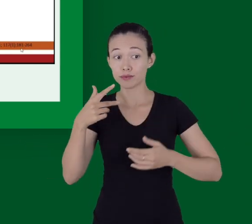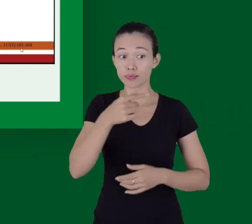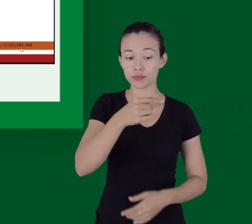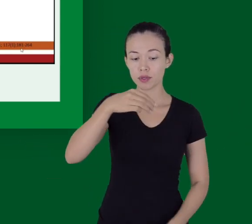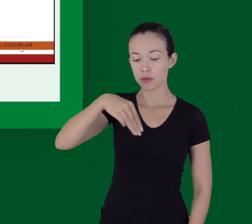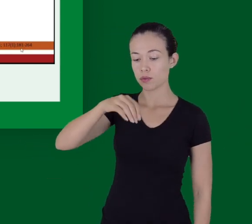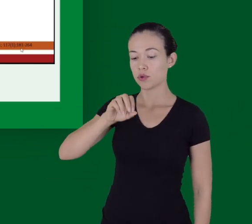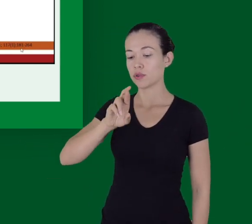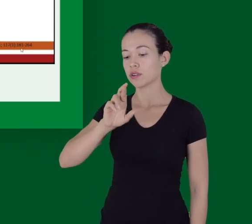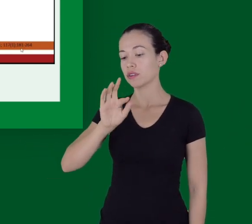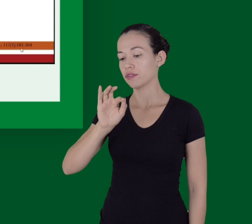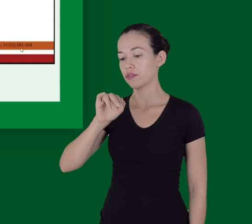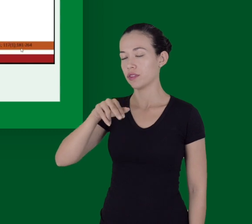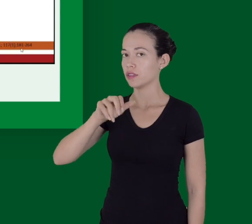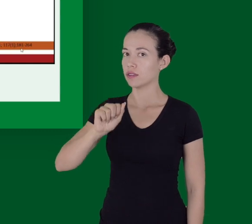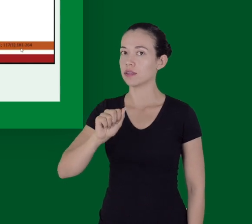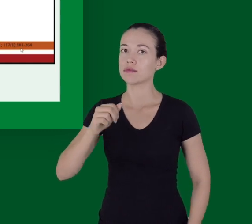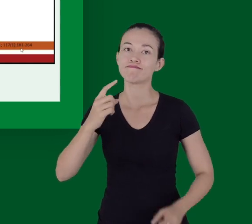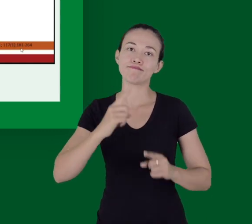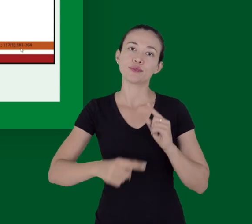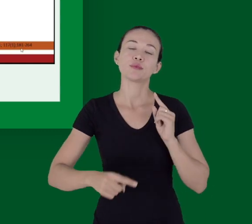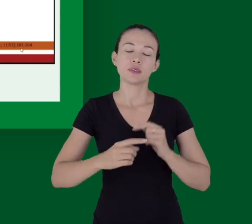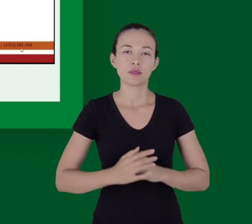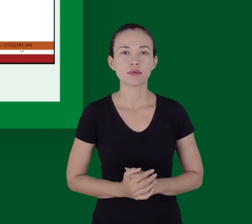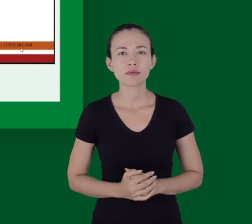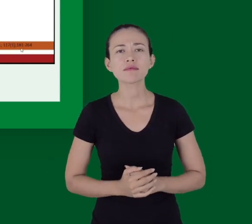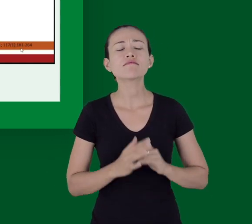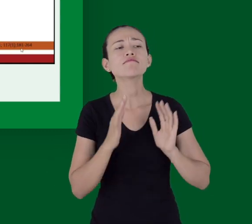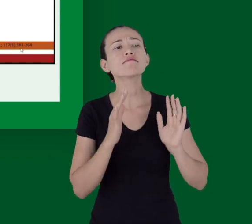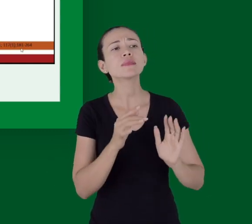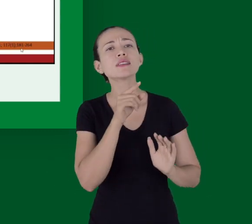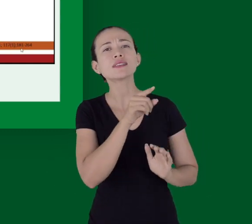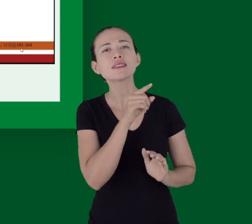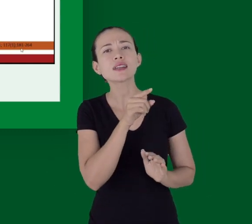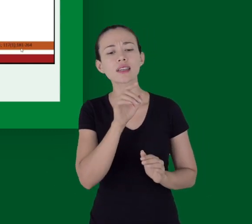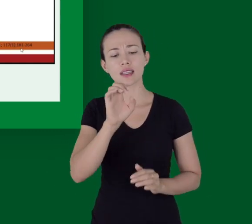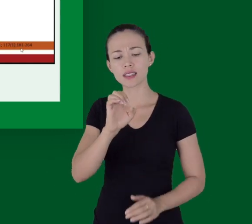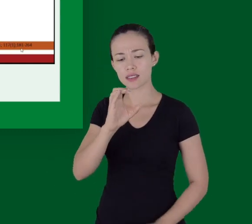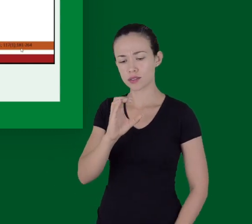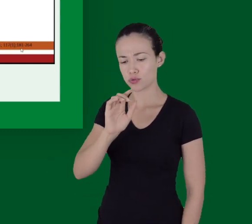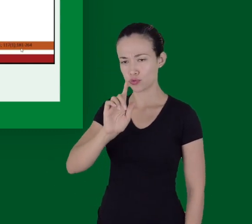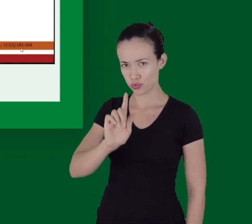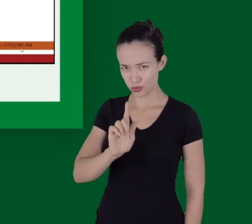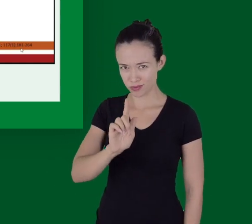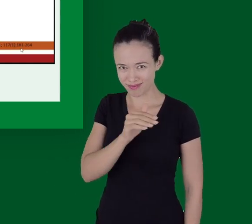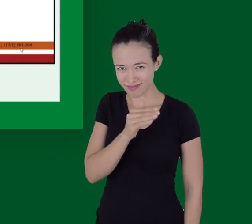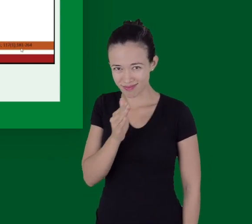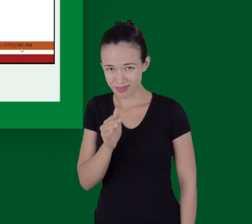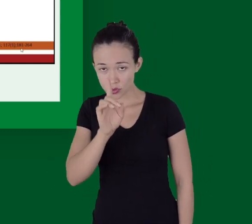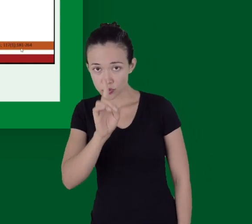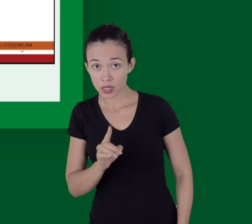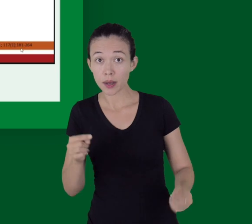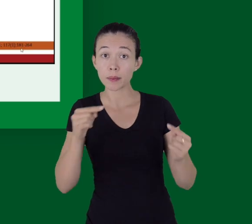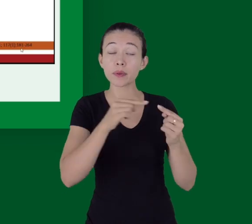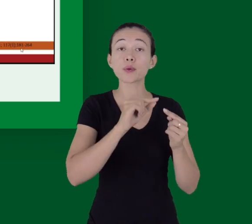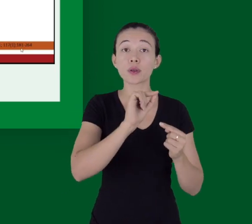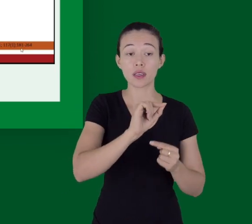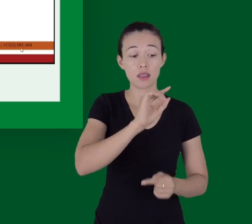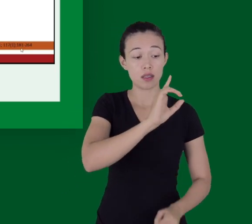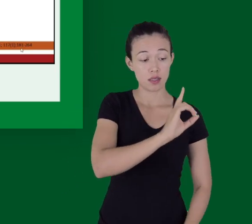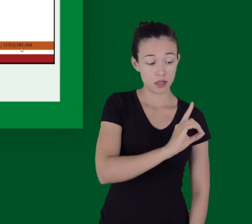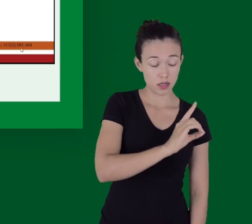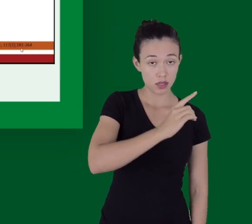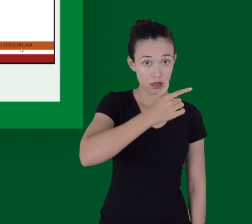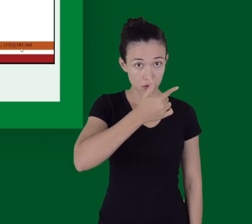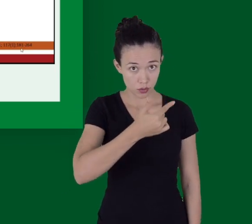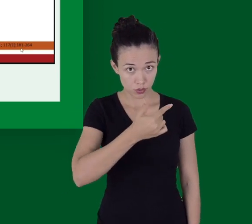se você tiver supra de D2, D3 e VF. Se tiver um supra de V1 a V6, não precisa, porque é muito difícil o paciente